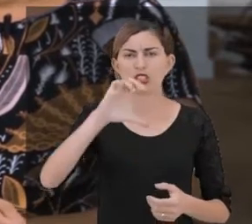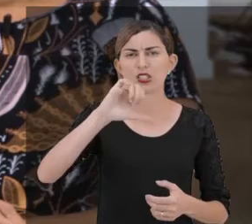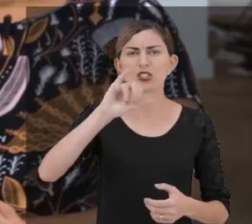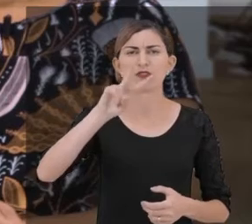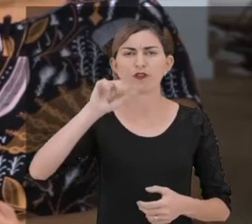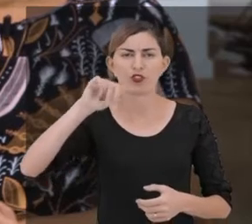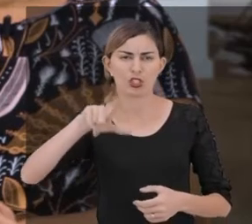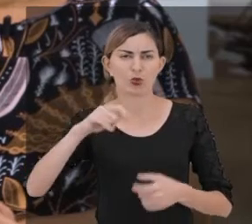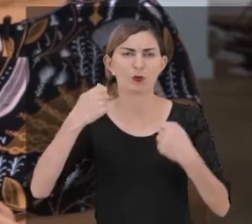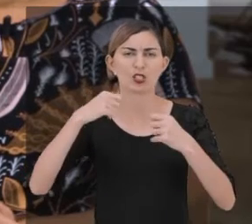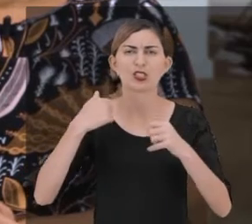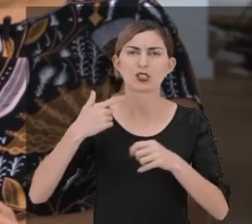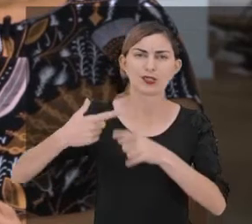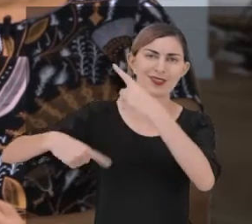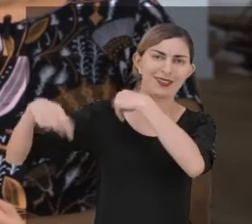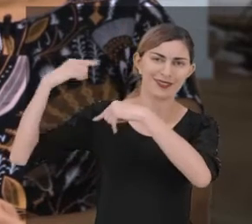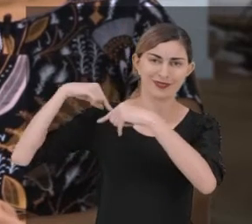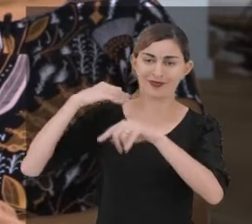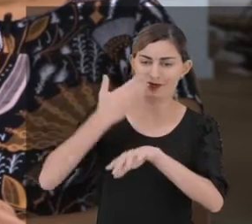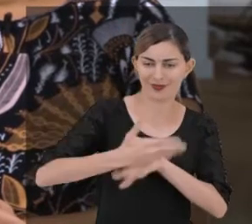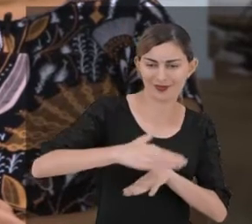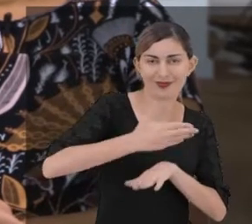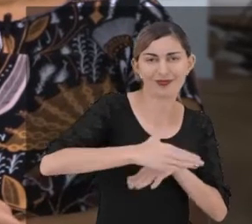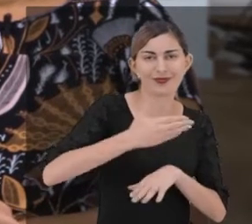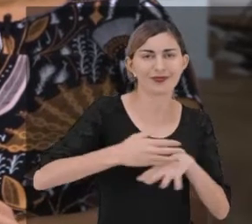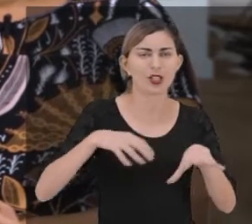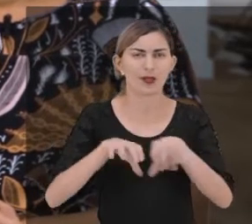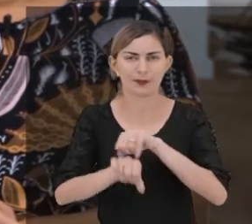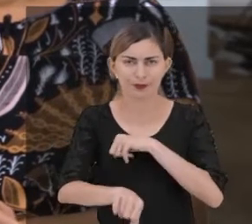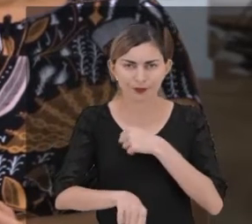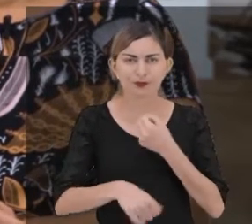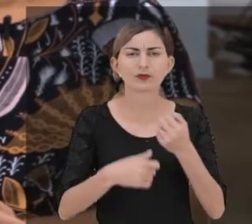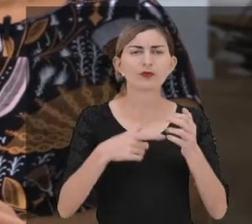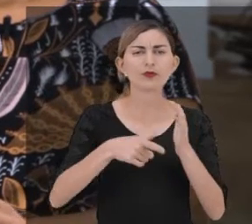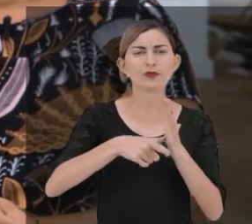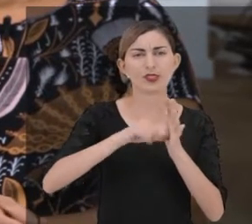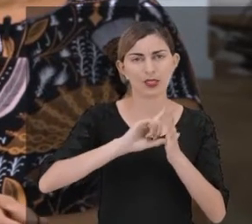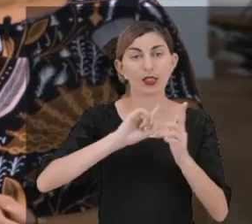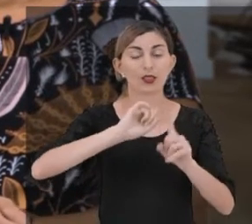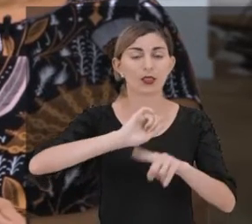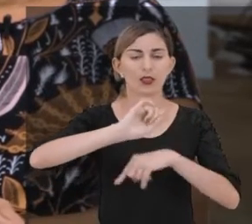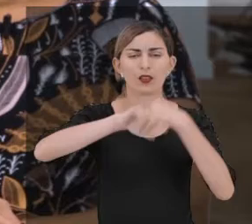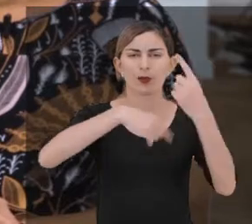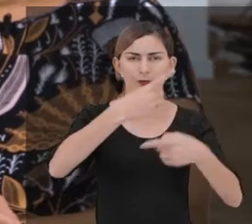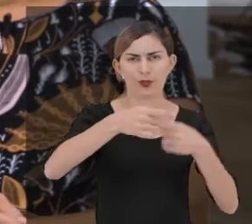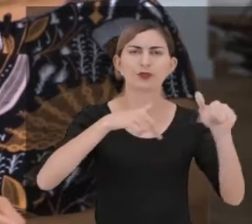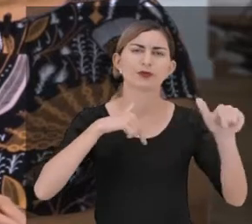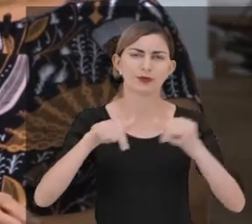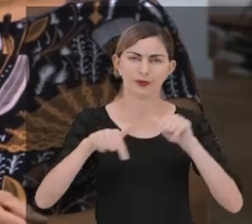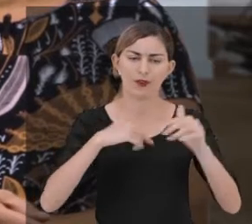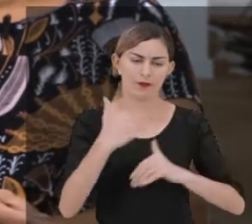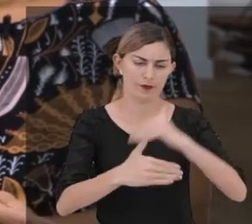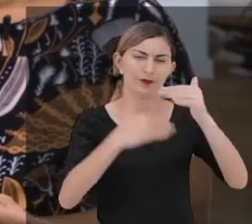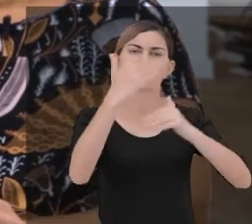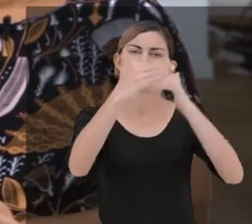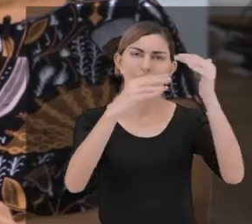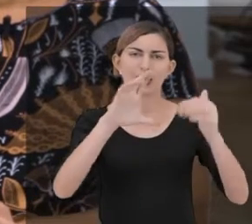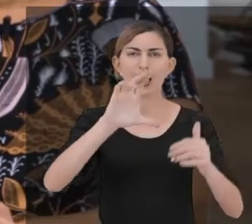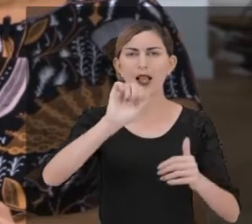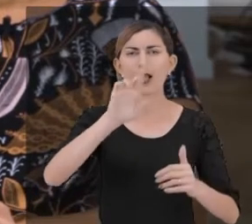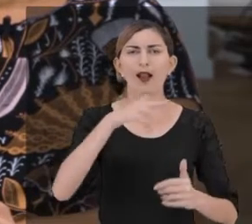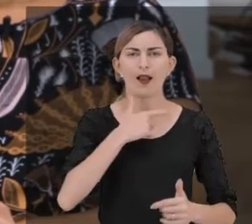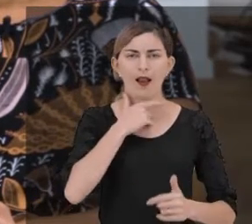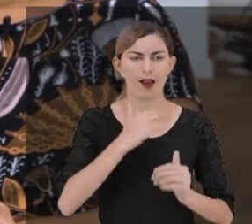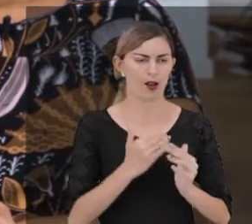ter passado por determinados procedimentos para que ele possa avançar no